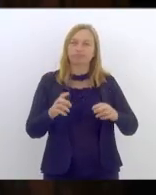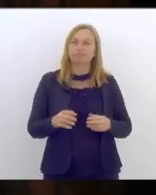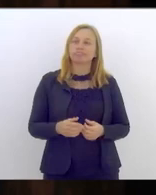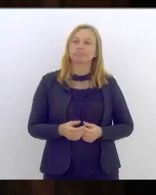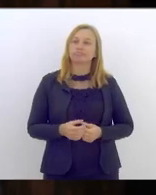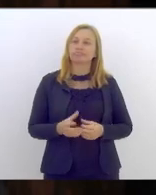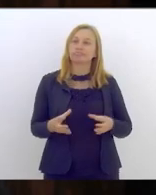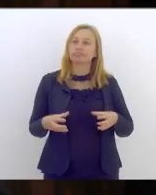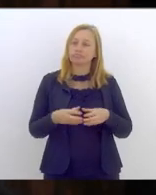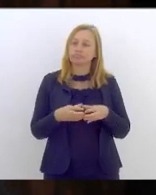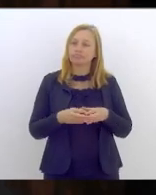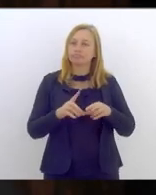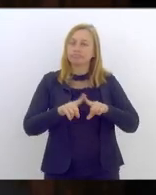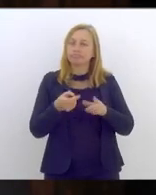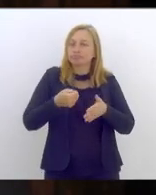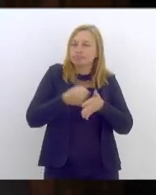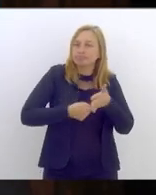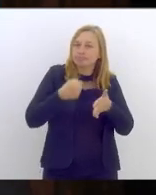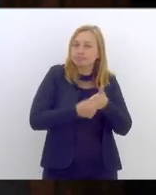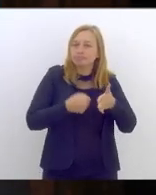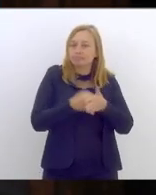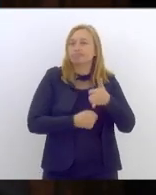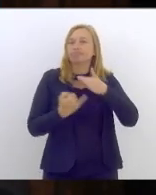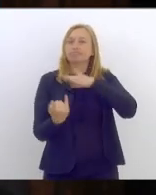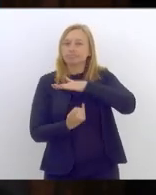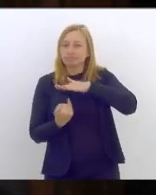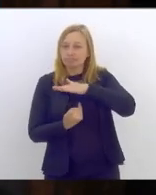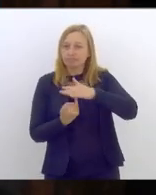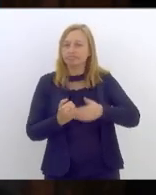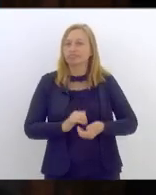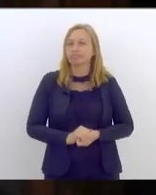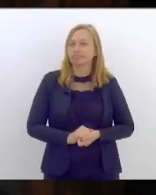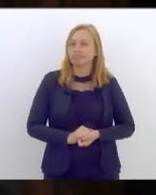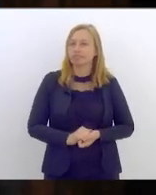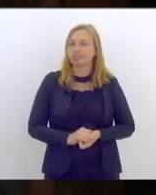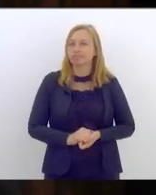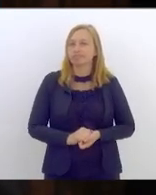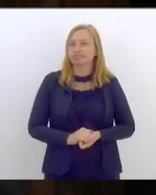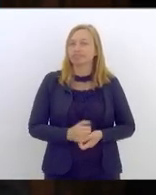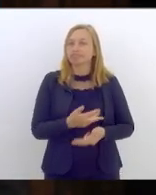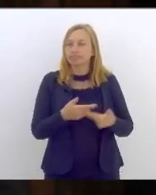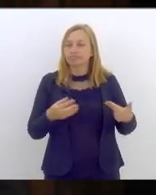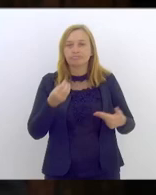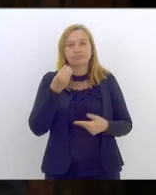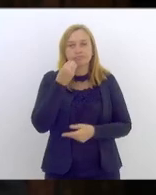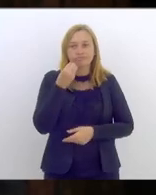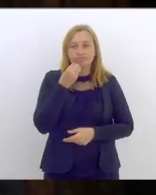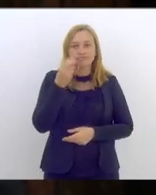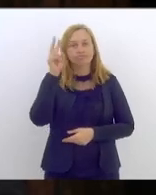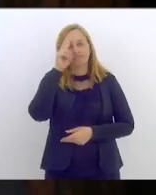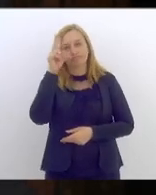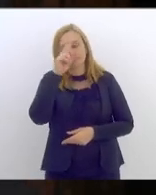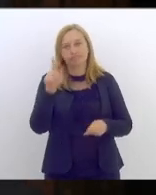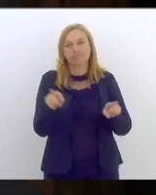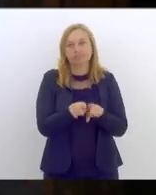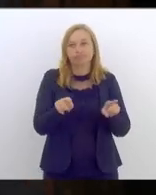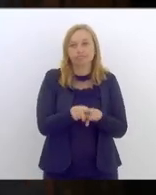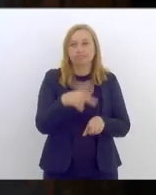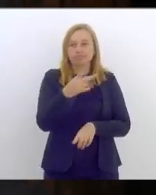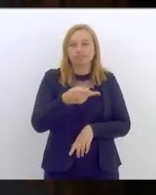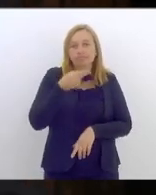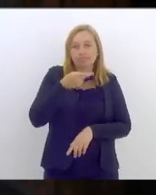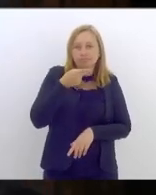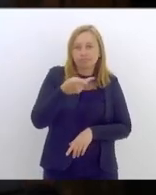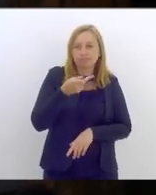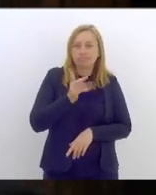mas lutando de fato pela instituição me recordo em várias oportunidades a sua fala sempre uma